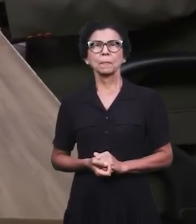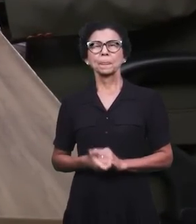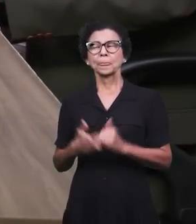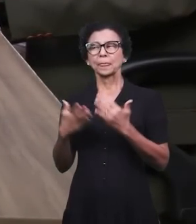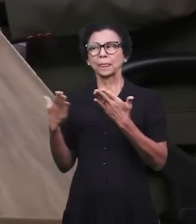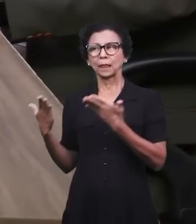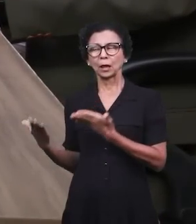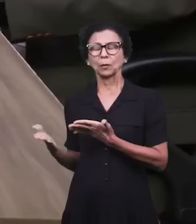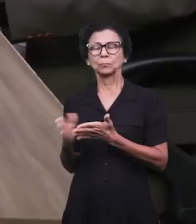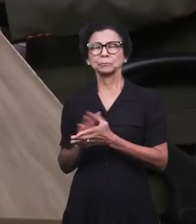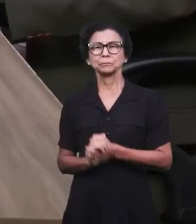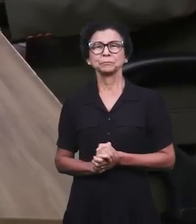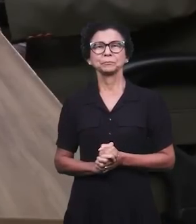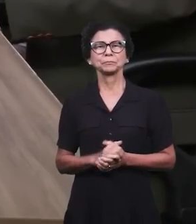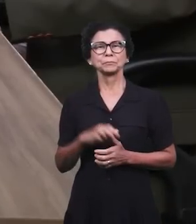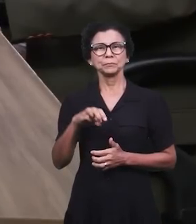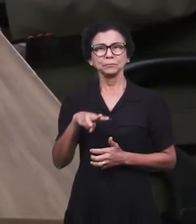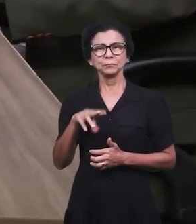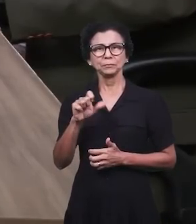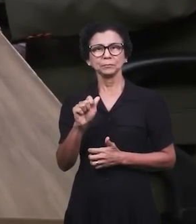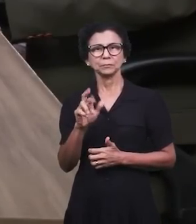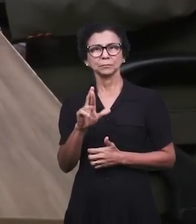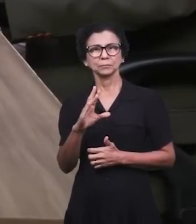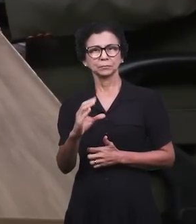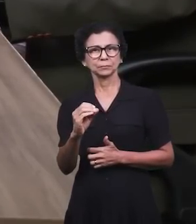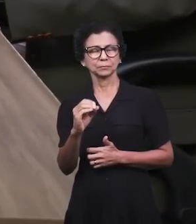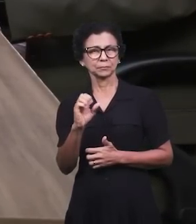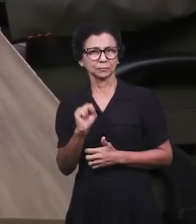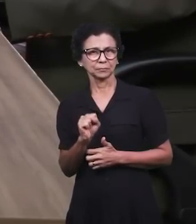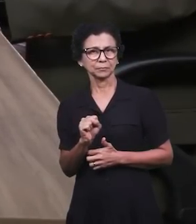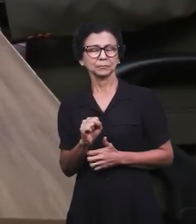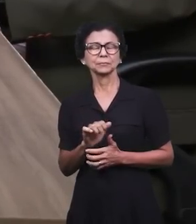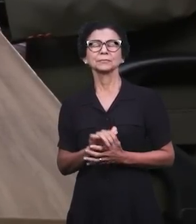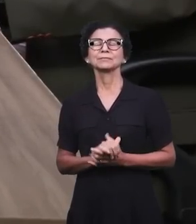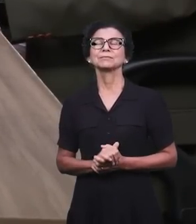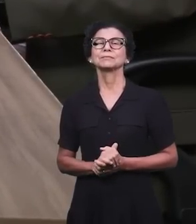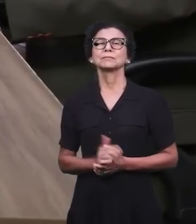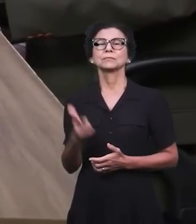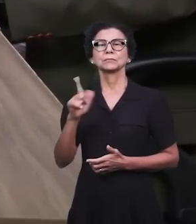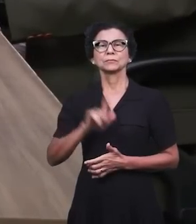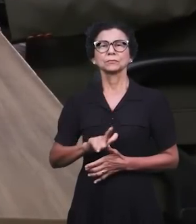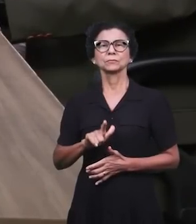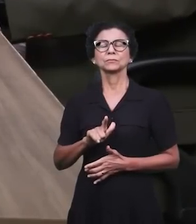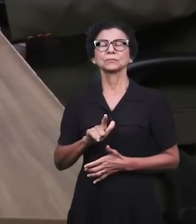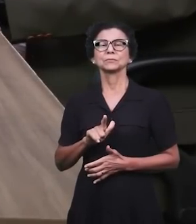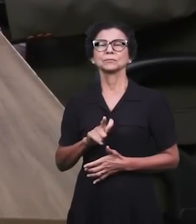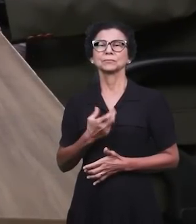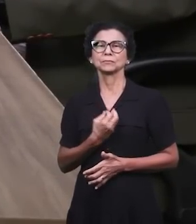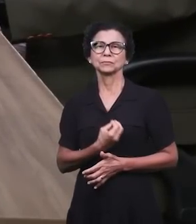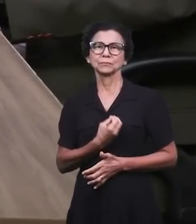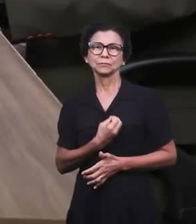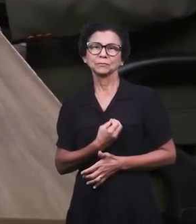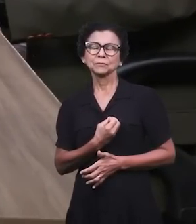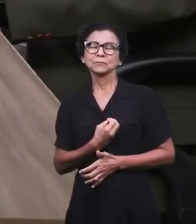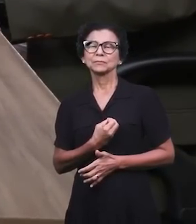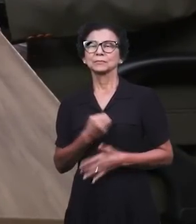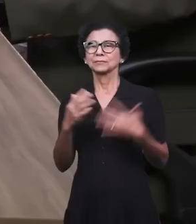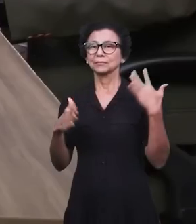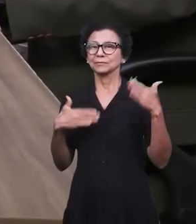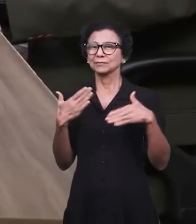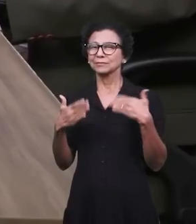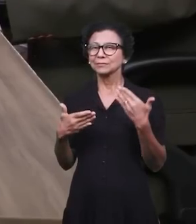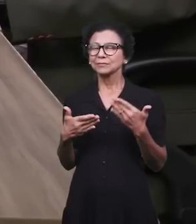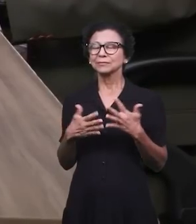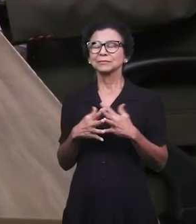paz do Senhor. A paz do Senhor, irmãos, a alegria estar com todos aqui, mais uma vez compartilhando o conhecimento, né, e também da palavra do